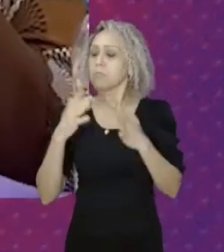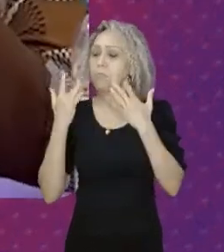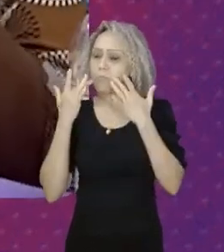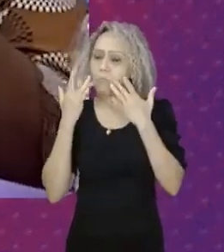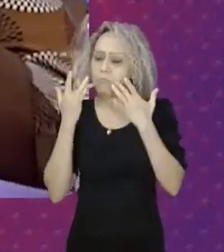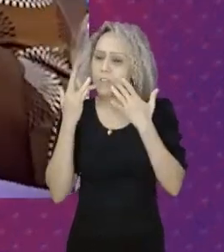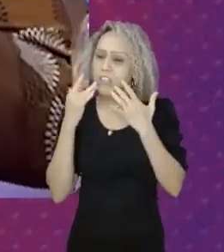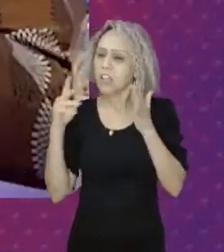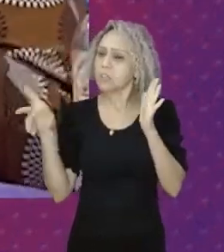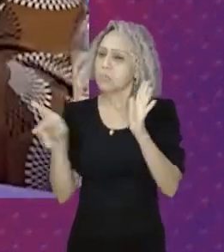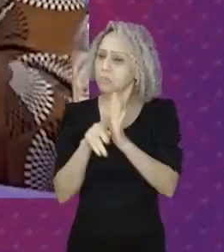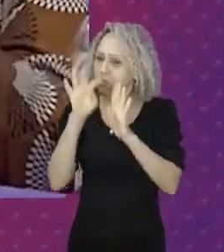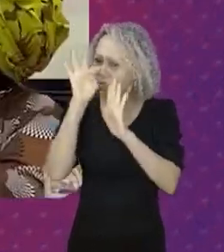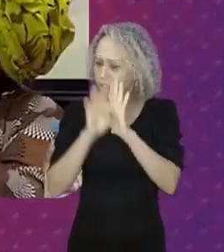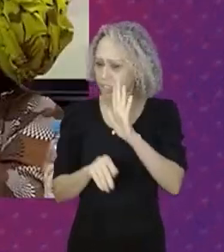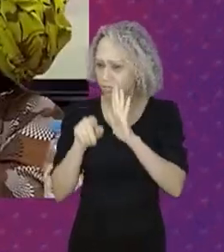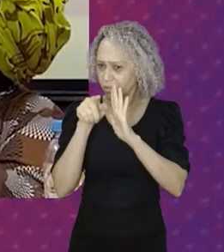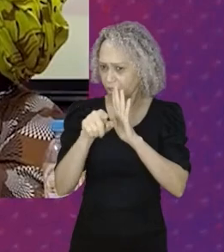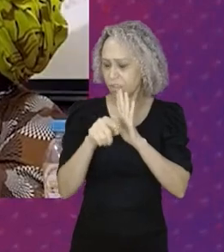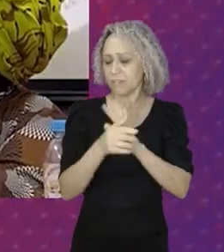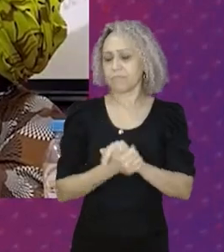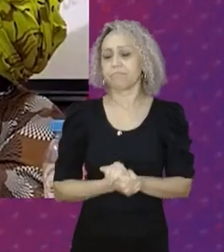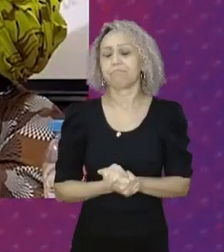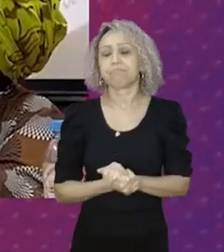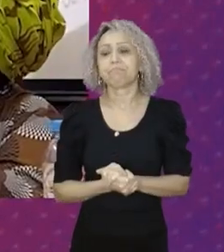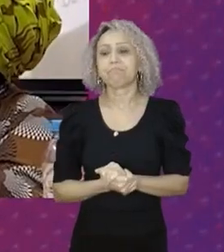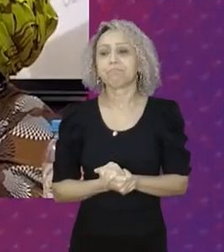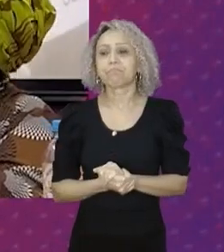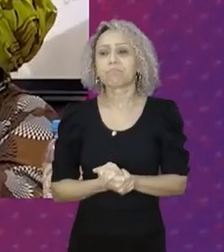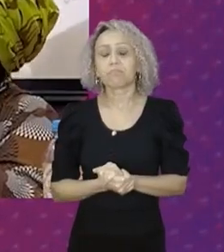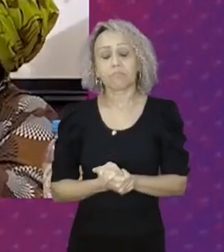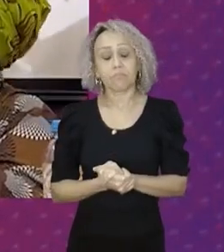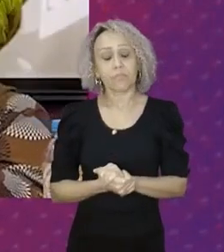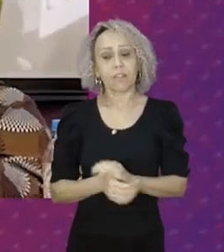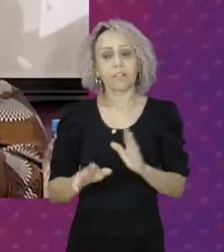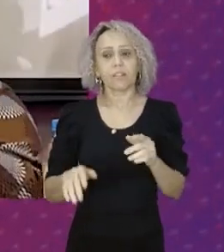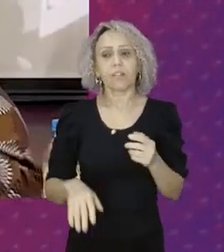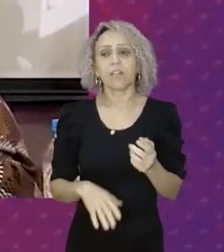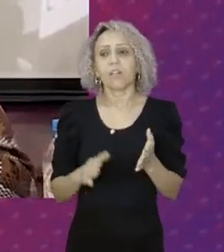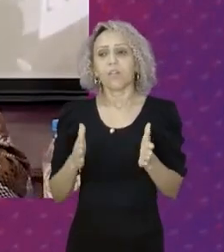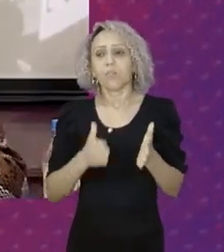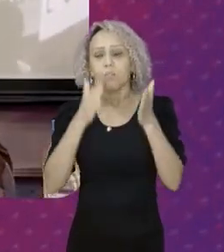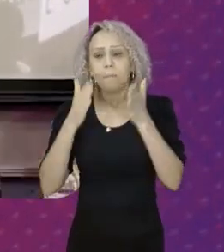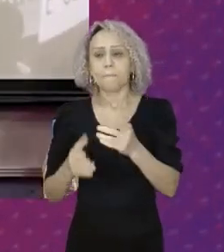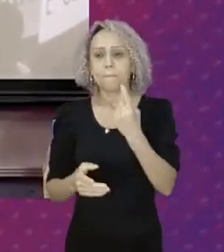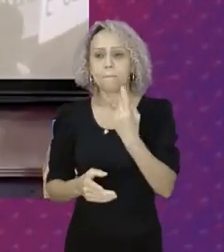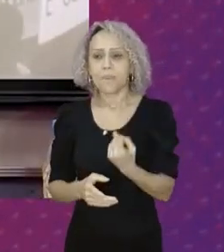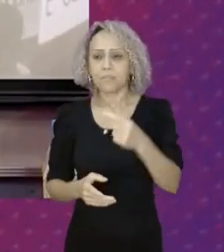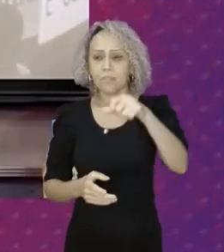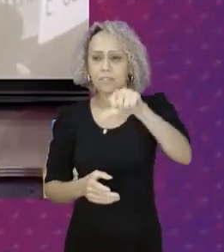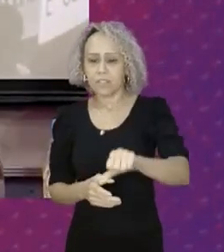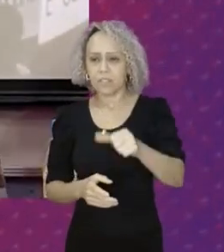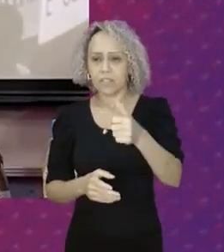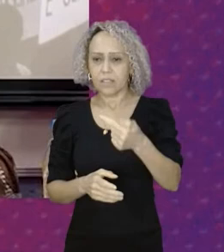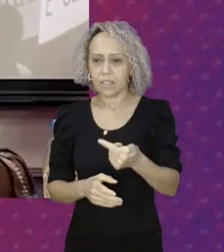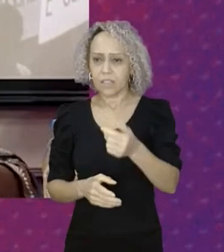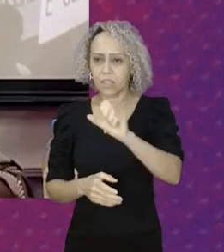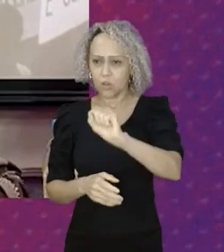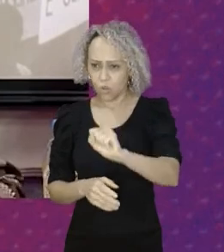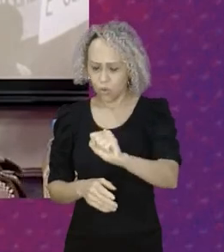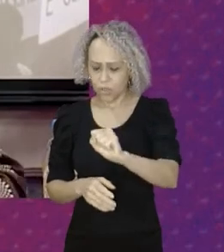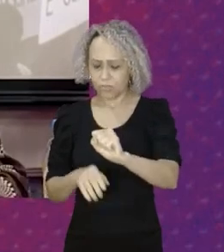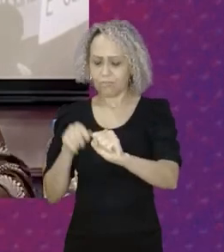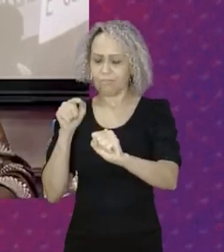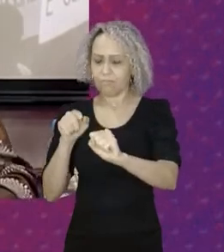uma produção vastíssima. Pode passar. E em 1978, né, aí já nas